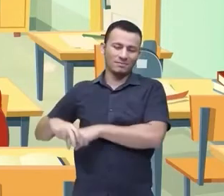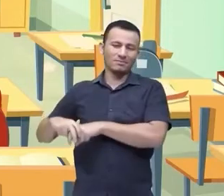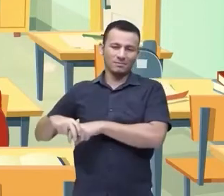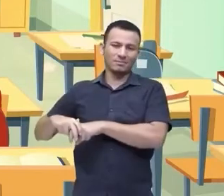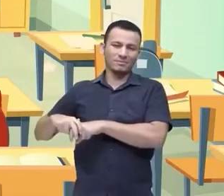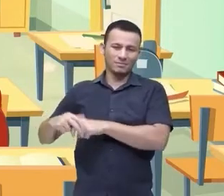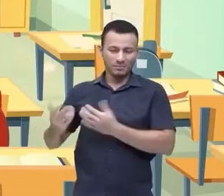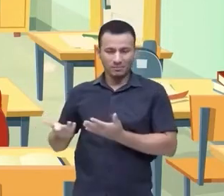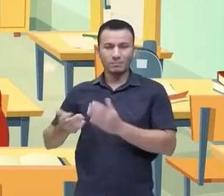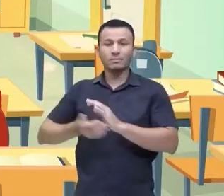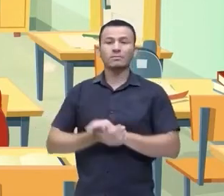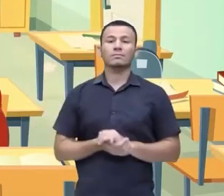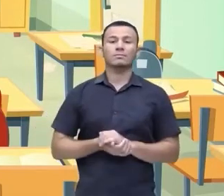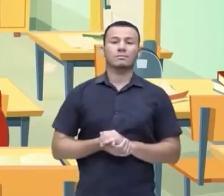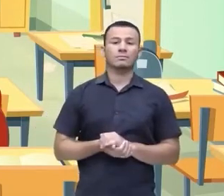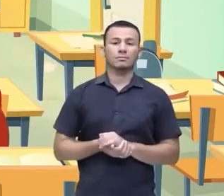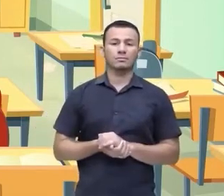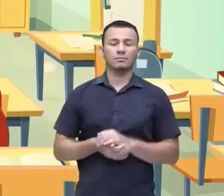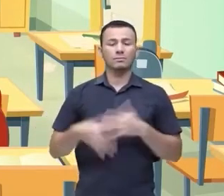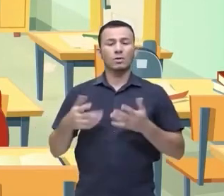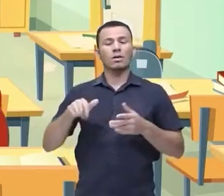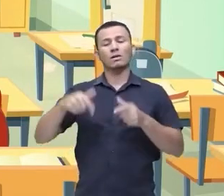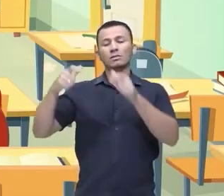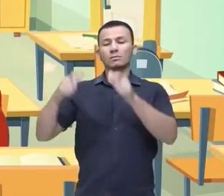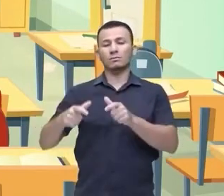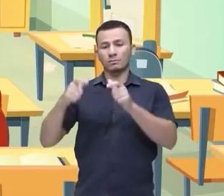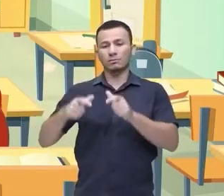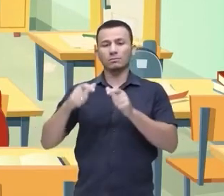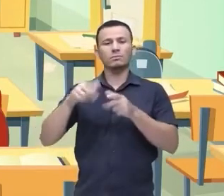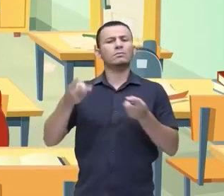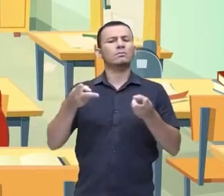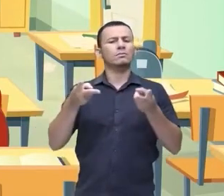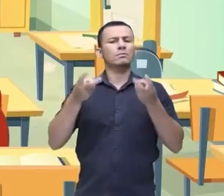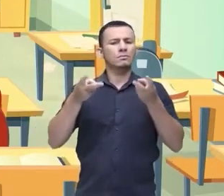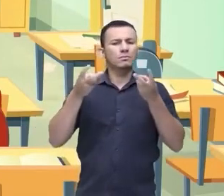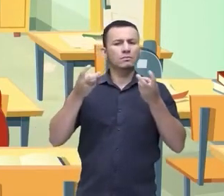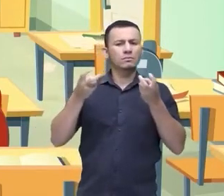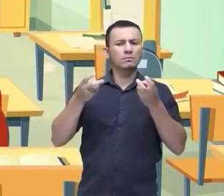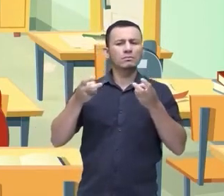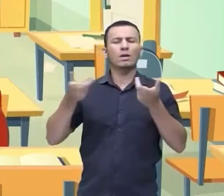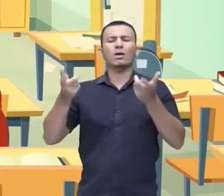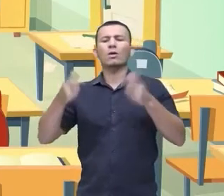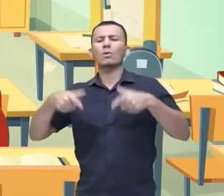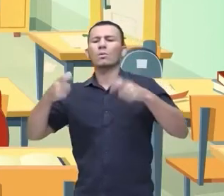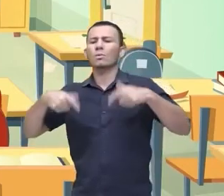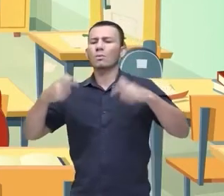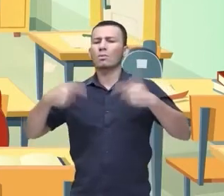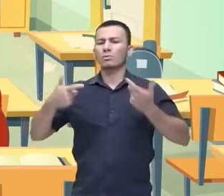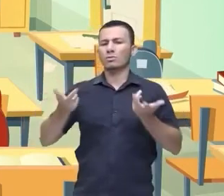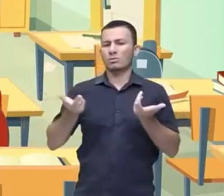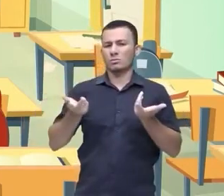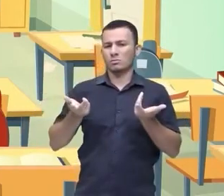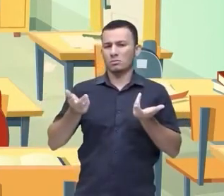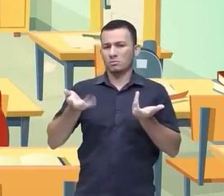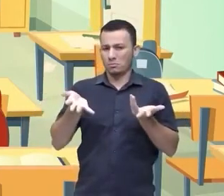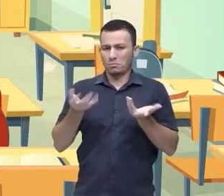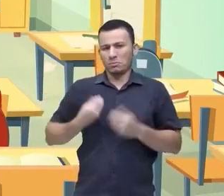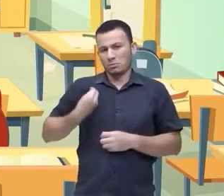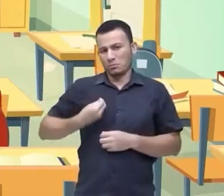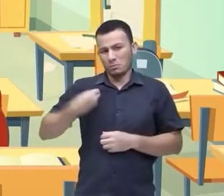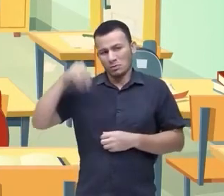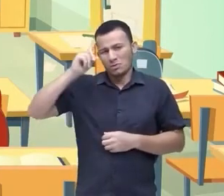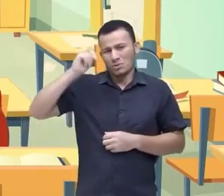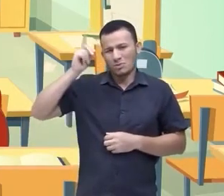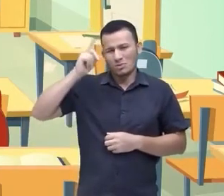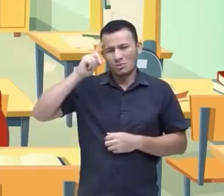Então, isso é a localização, é perceber o local onde nós ficamos no nosso dia a dia,